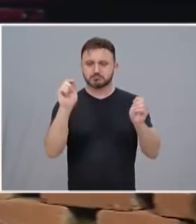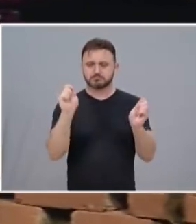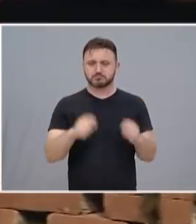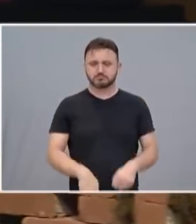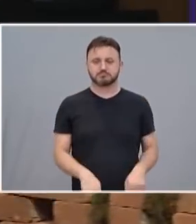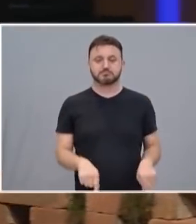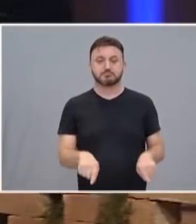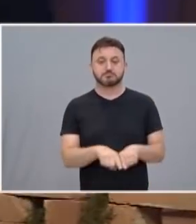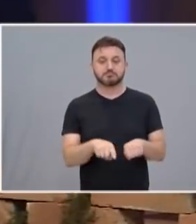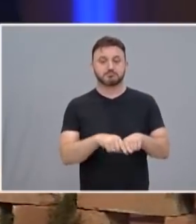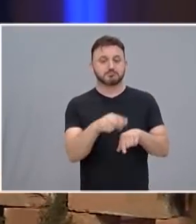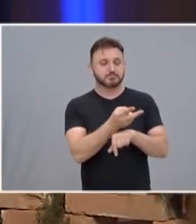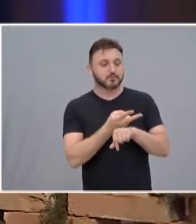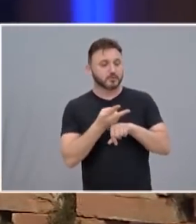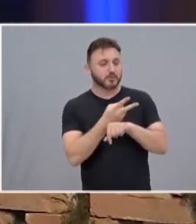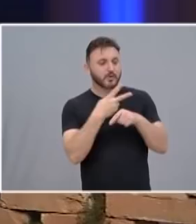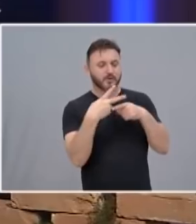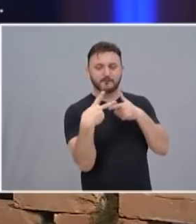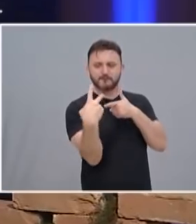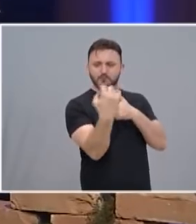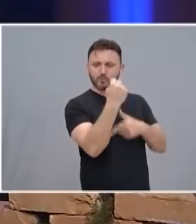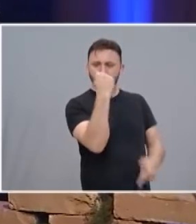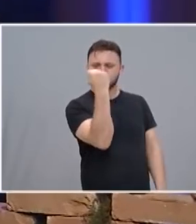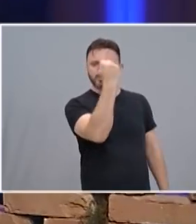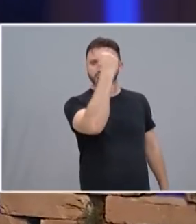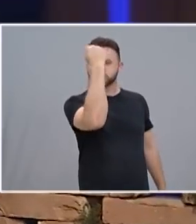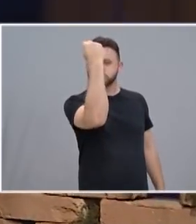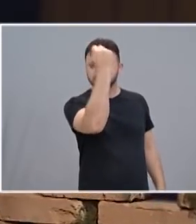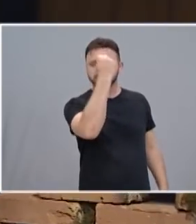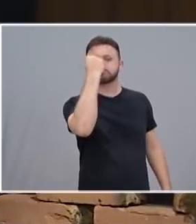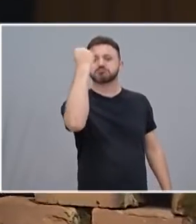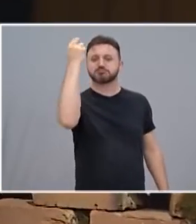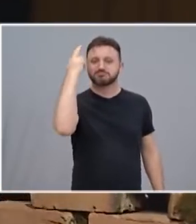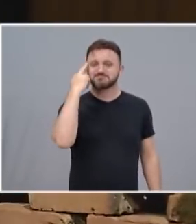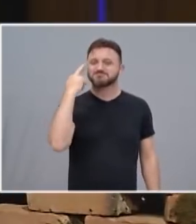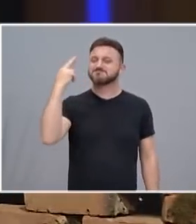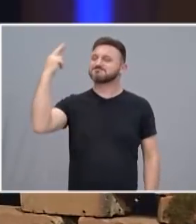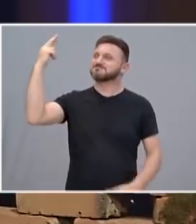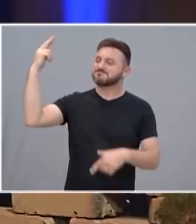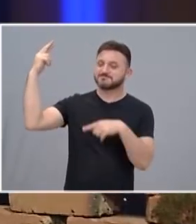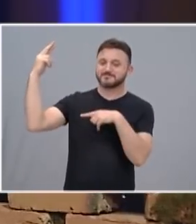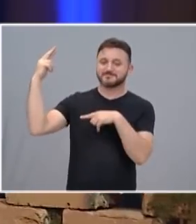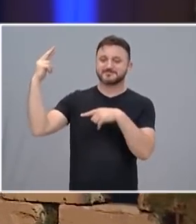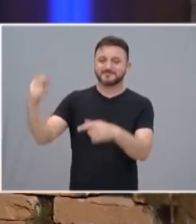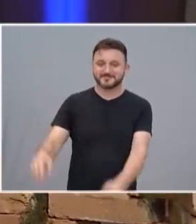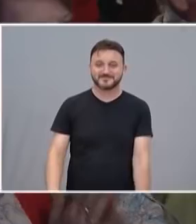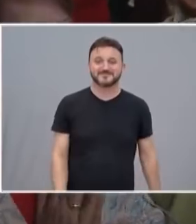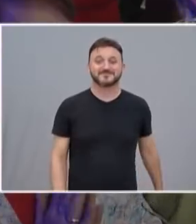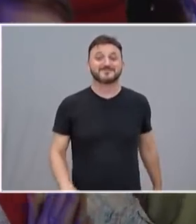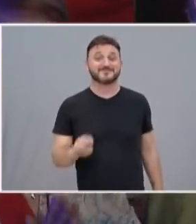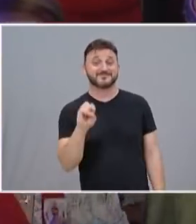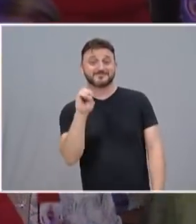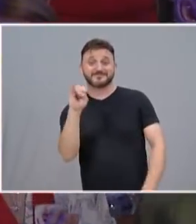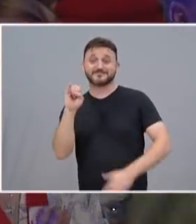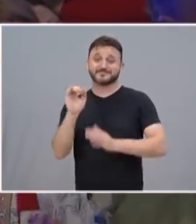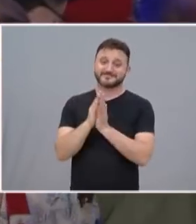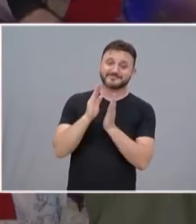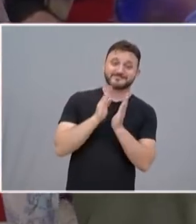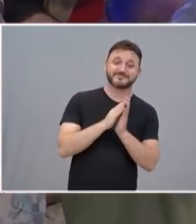a vitória, vitória do Senhor. Eu sei se eu rezar,